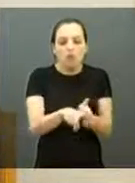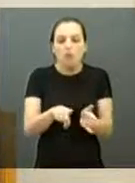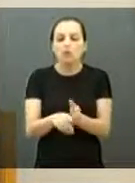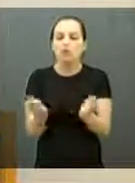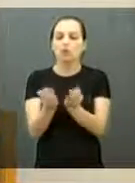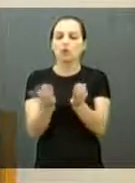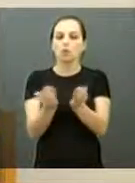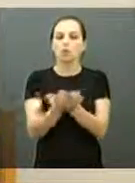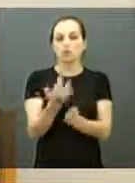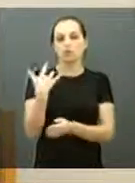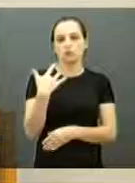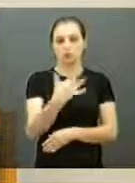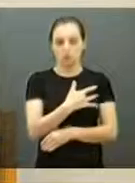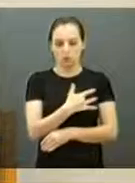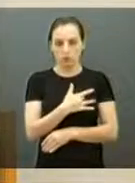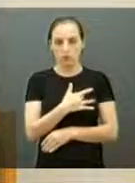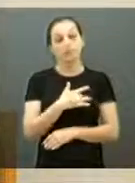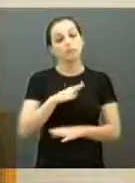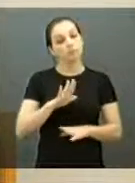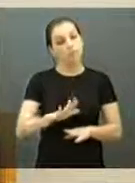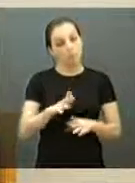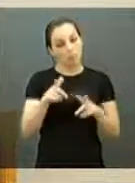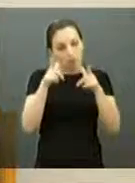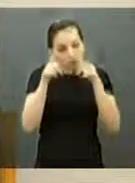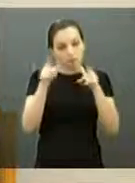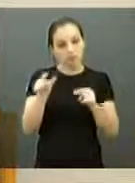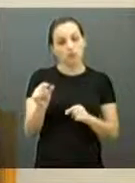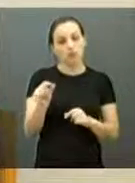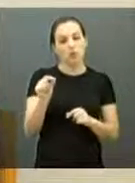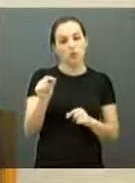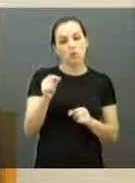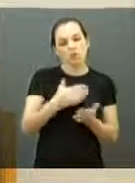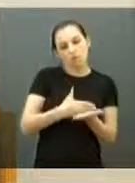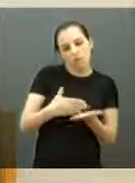saúde. Agora, é interessante,